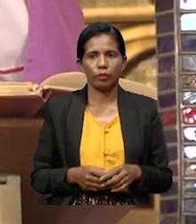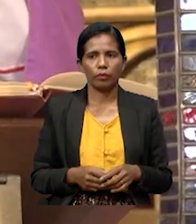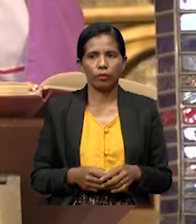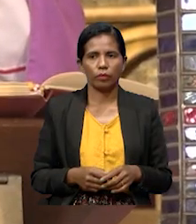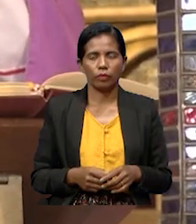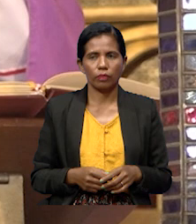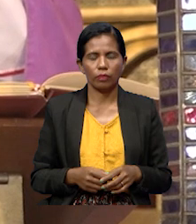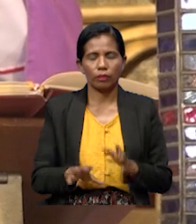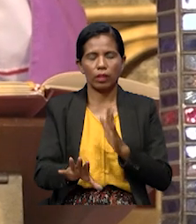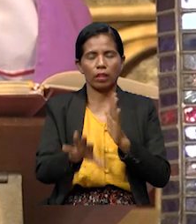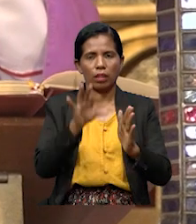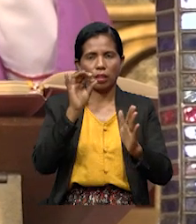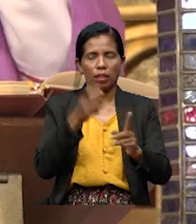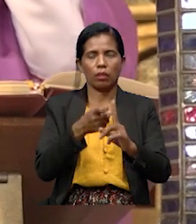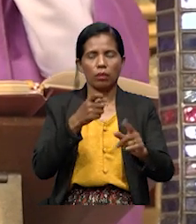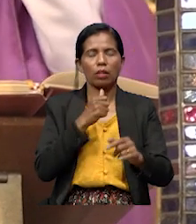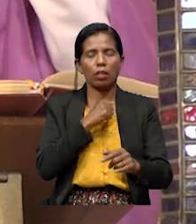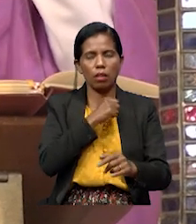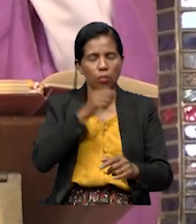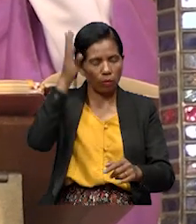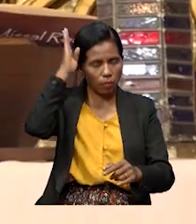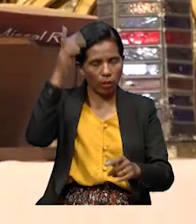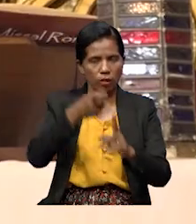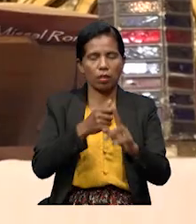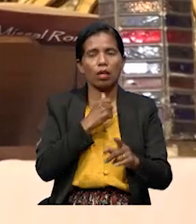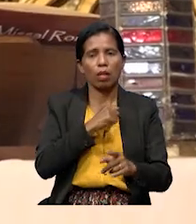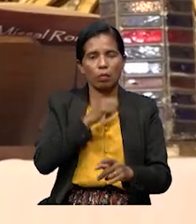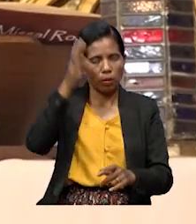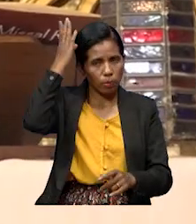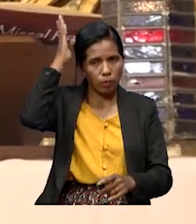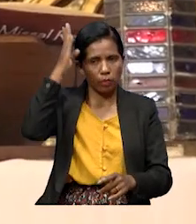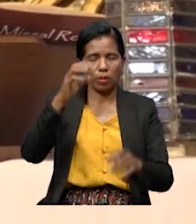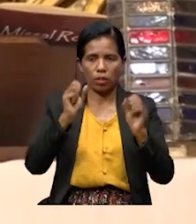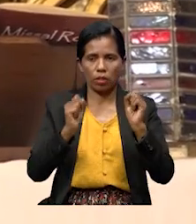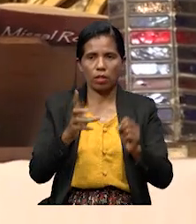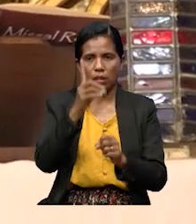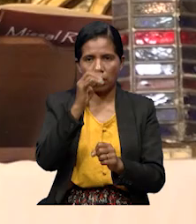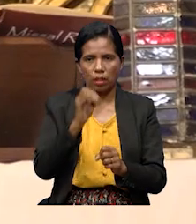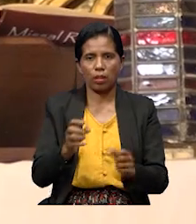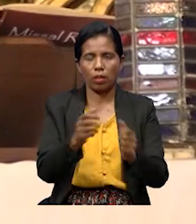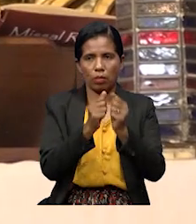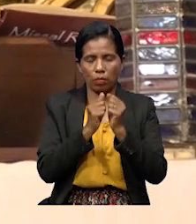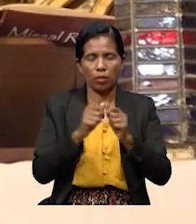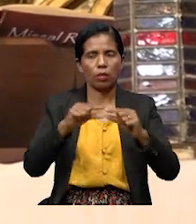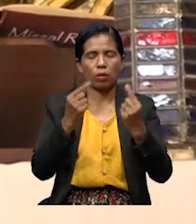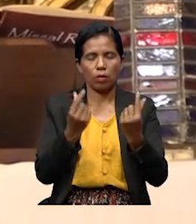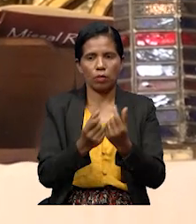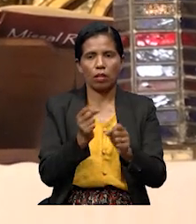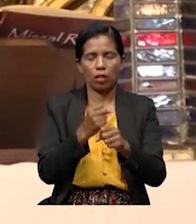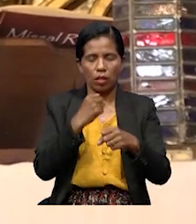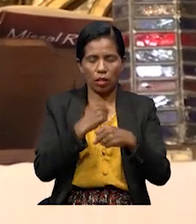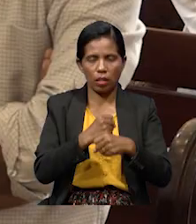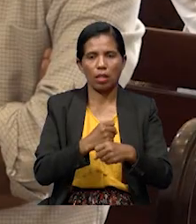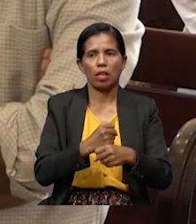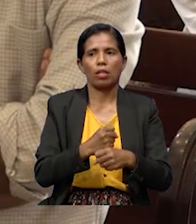A fim de retar orientação, o Papa e o Vaticano, Arcebispo Arquidiocese Metropolita de Lille, a muito com a equipa, a la sondagem,